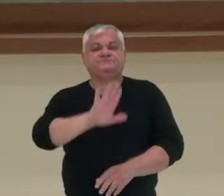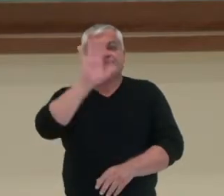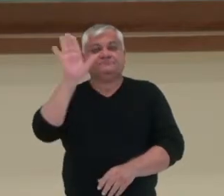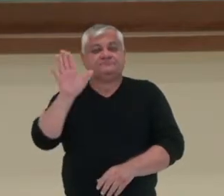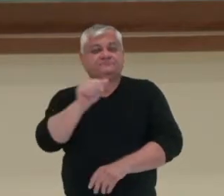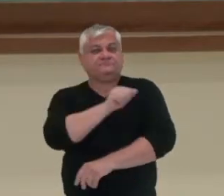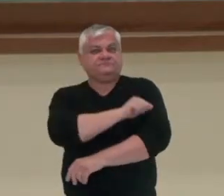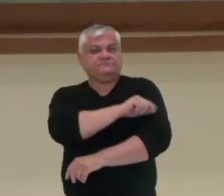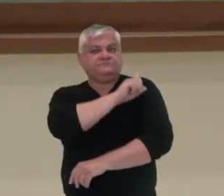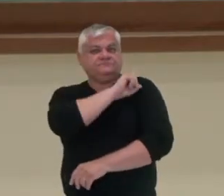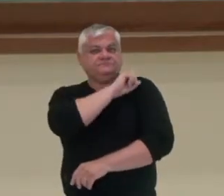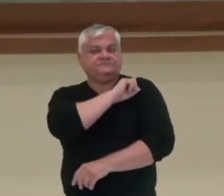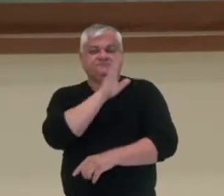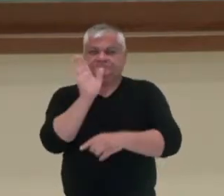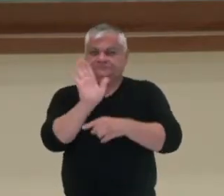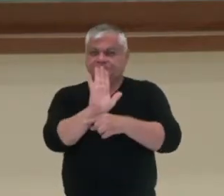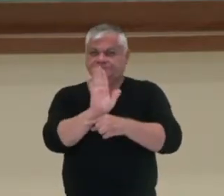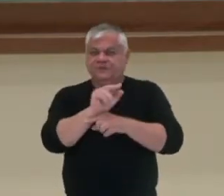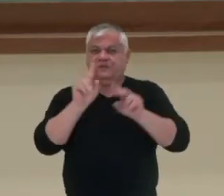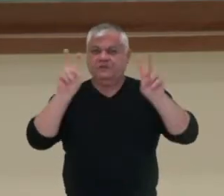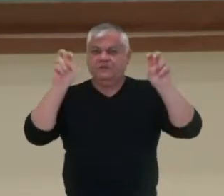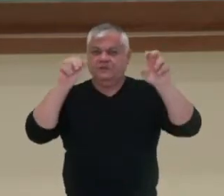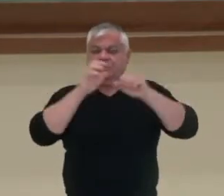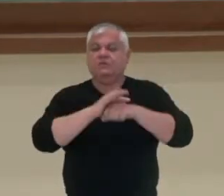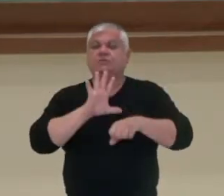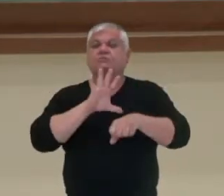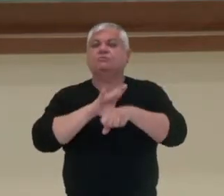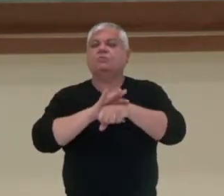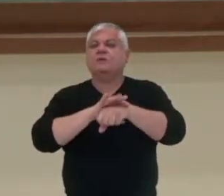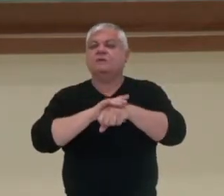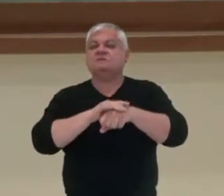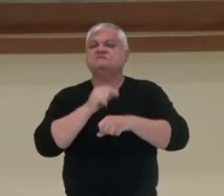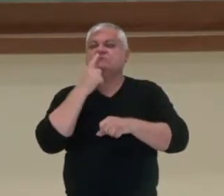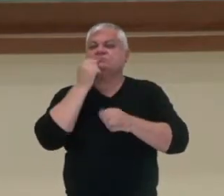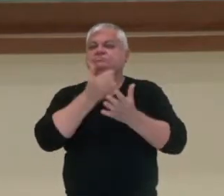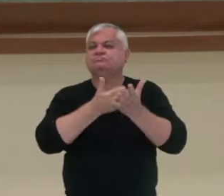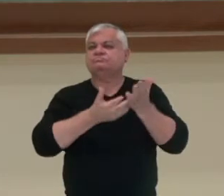Olá, estudantes da primeira série! Nesse vídeo vamos falar sobre doenças do sangue.